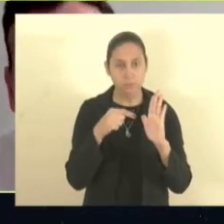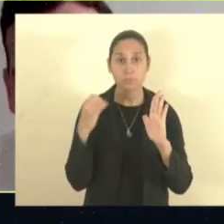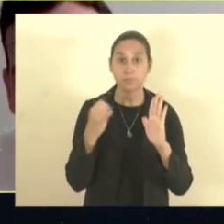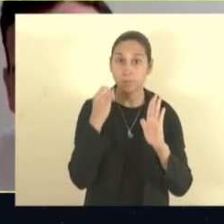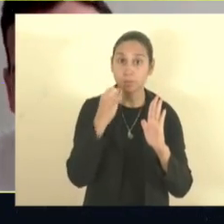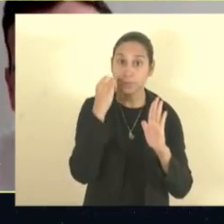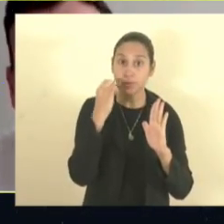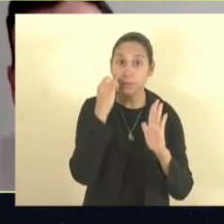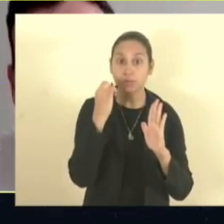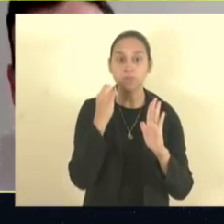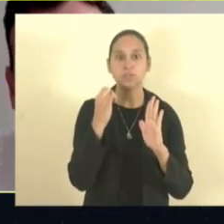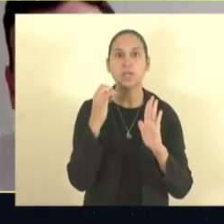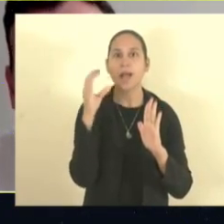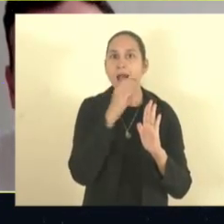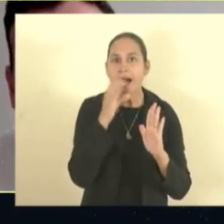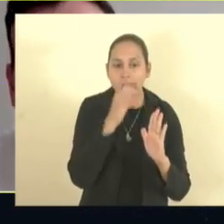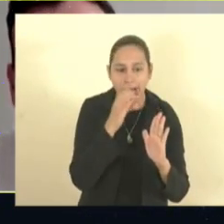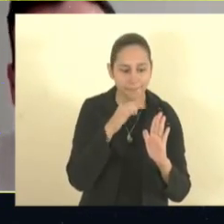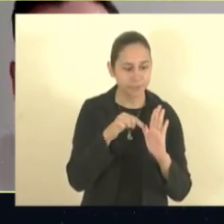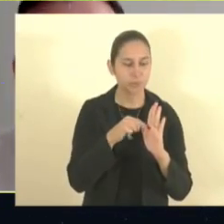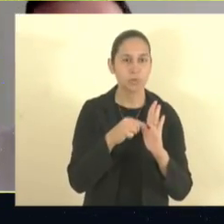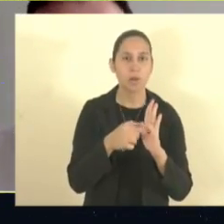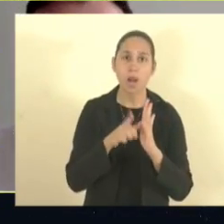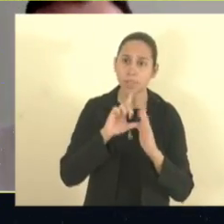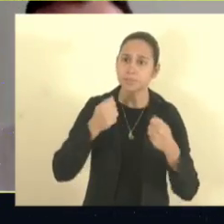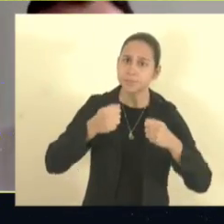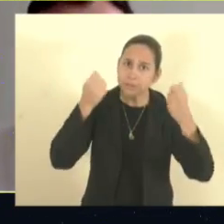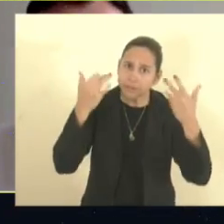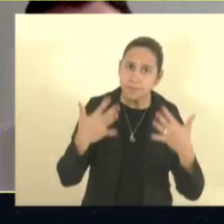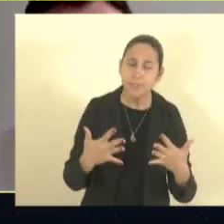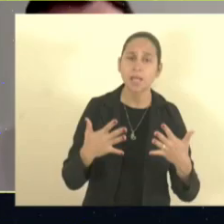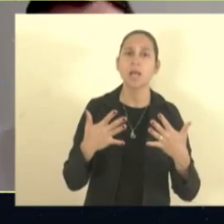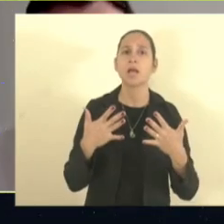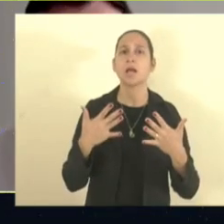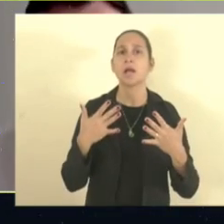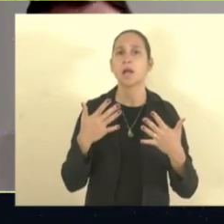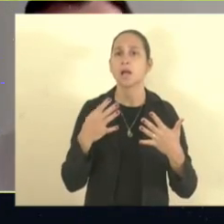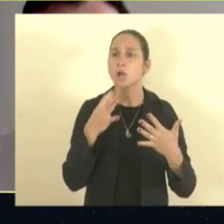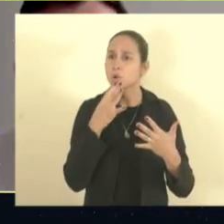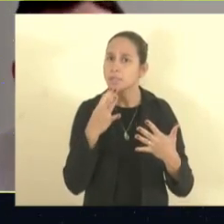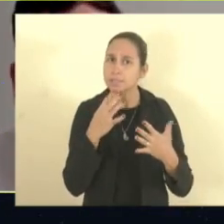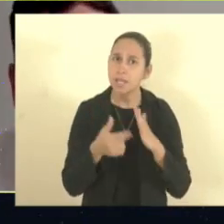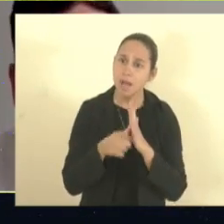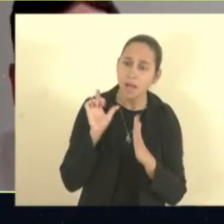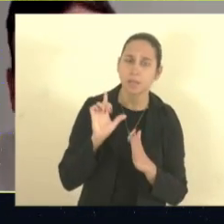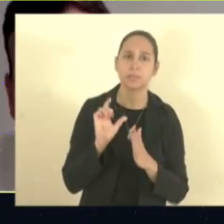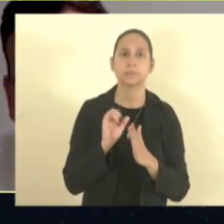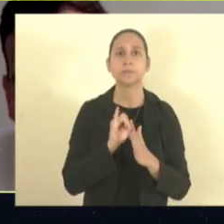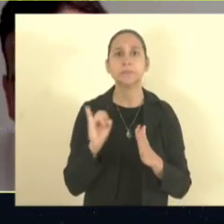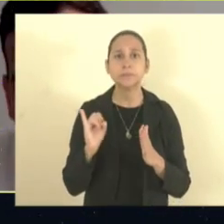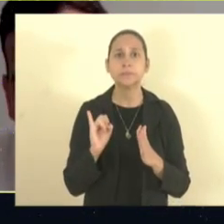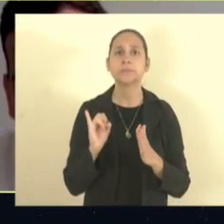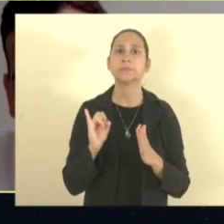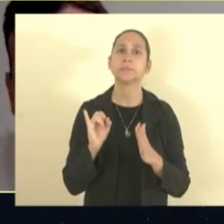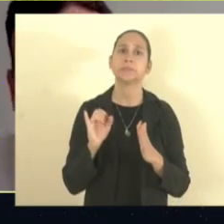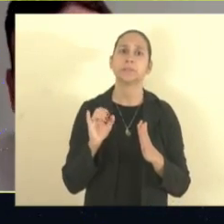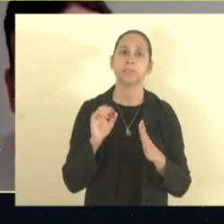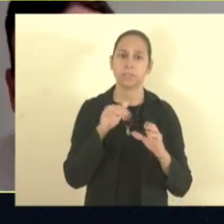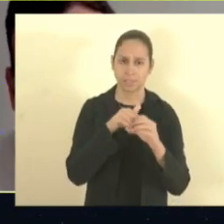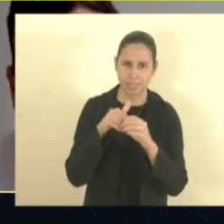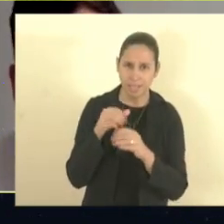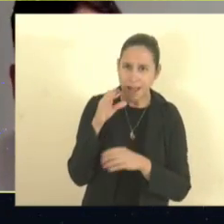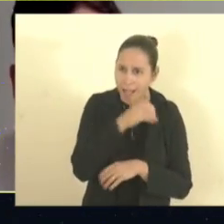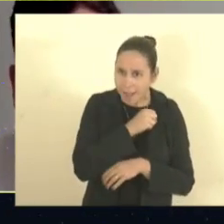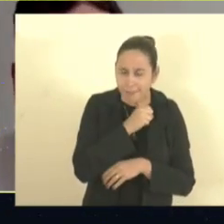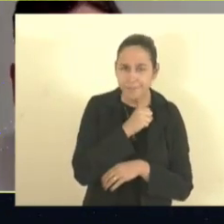sem discussão, sem conhecimento, tão somente para a chancela da Assembleia. Se for para a gente fazer assim, com todo respeito aos